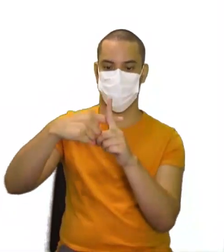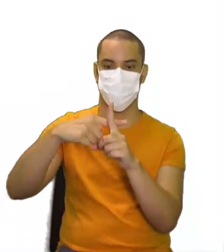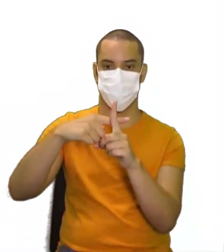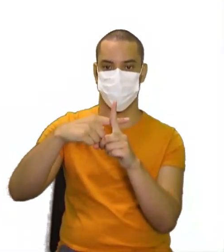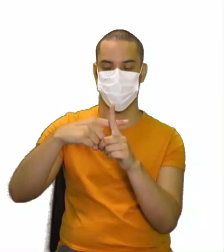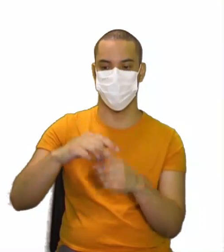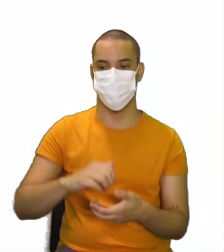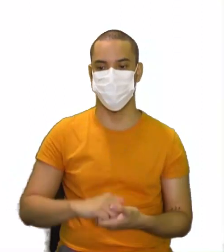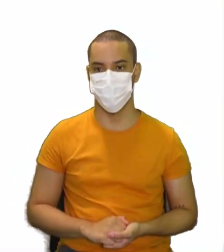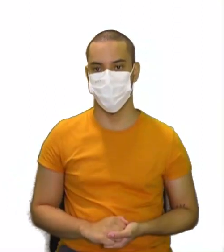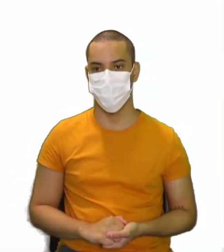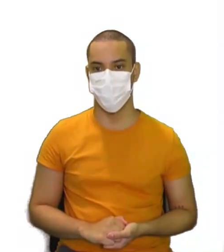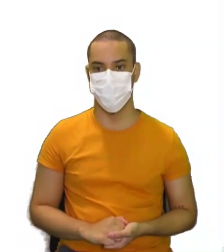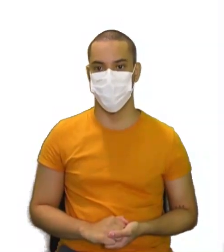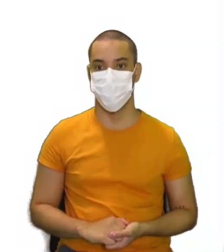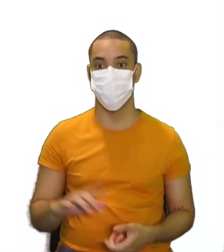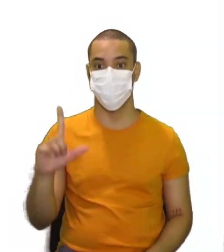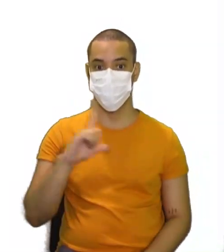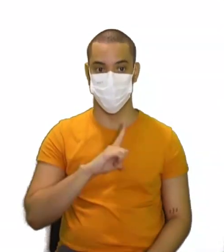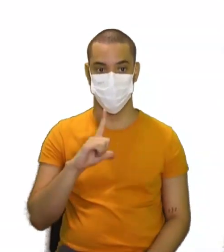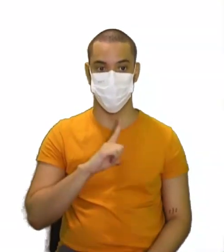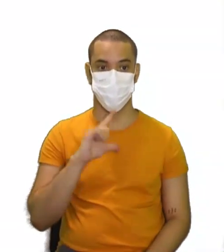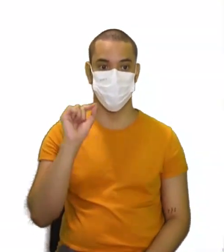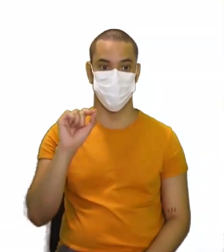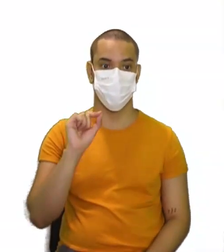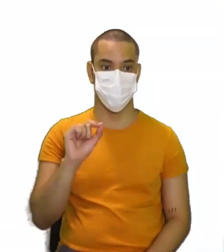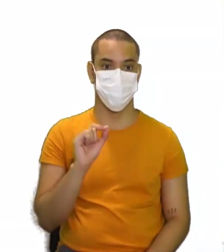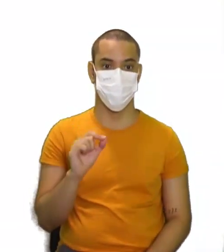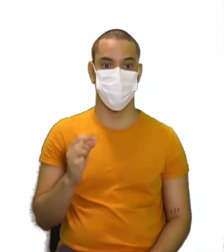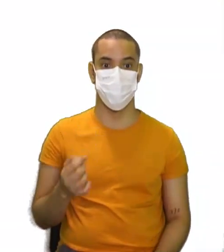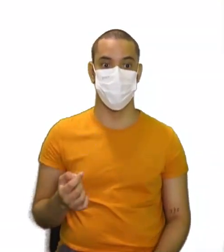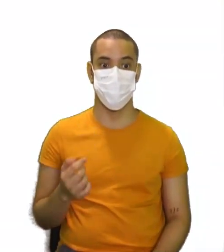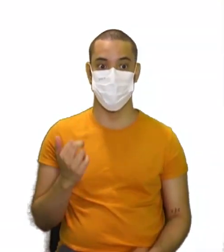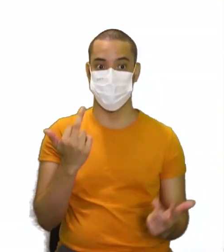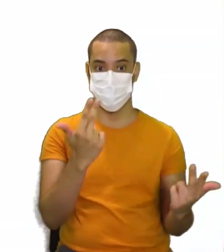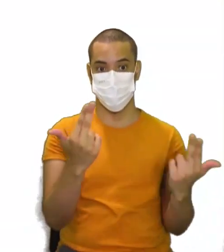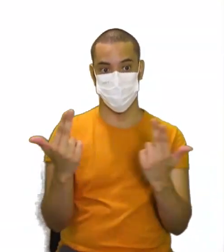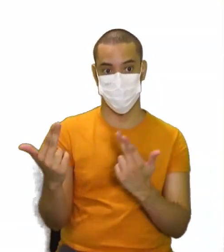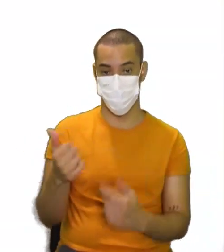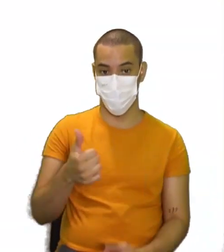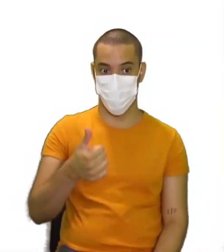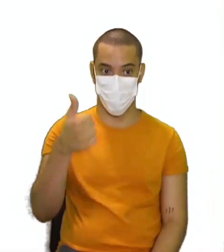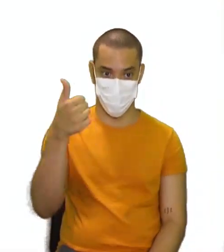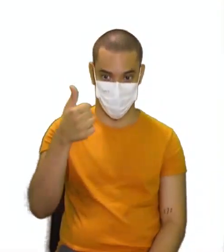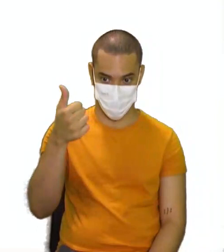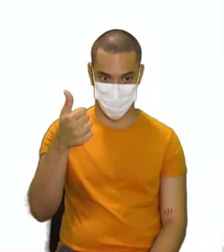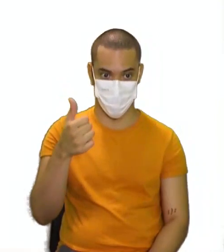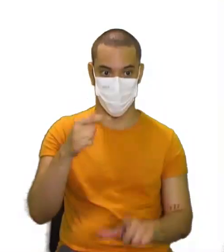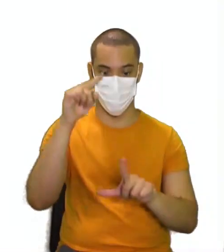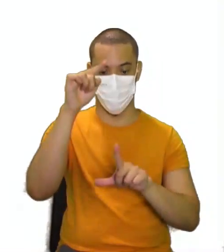só, ele é lançado com a velocidade nesses casos. Caso 1,